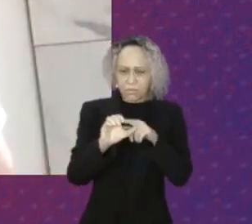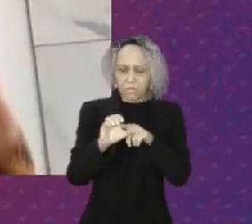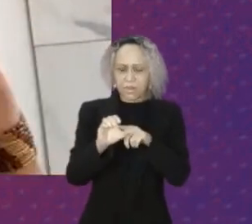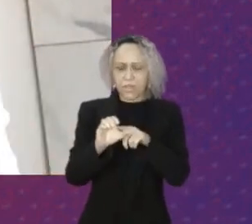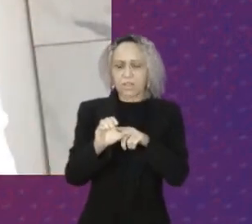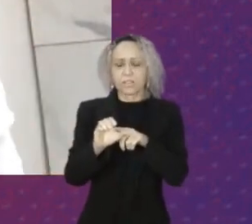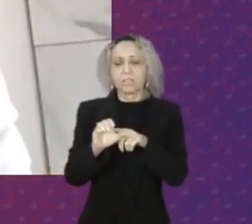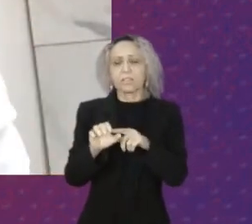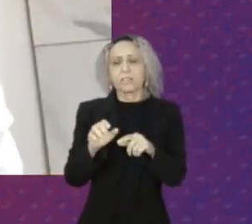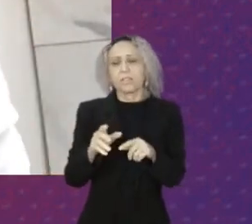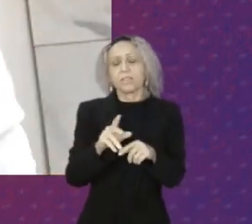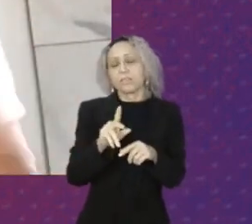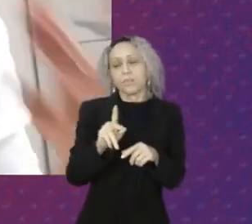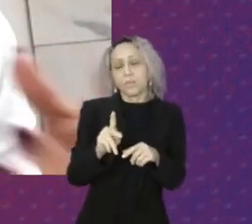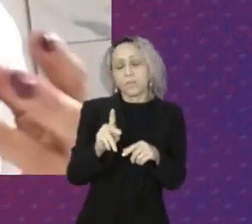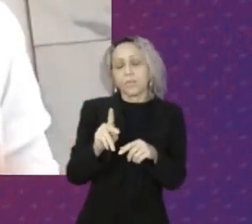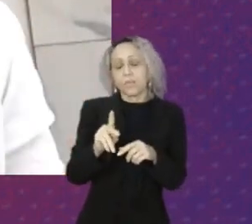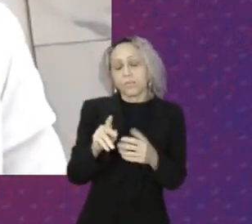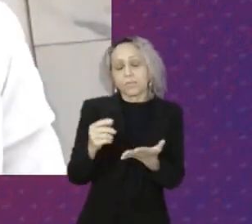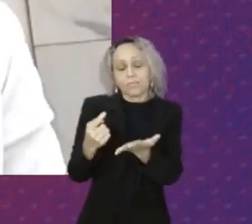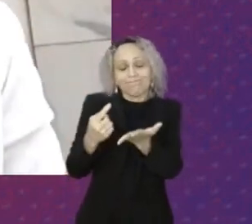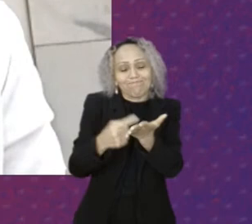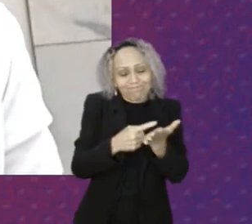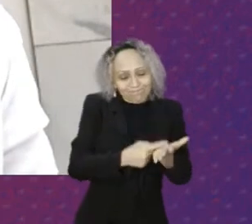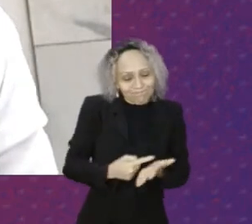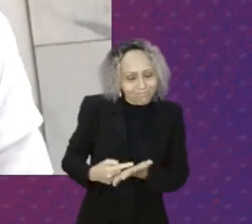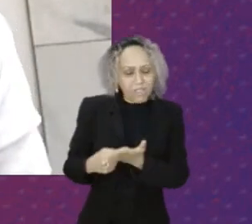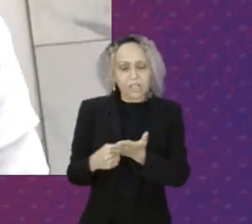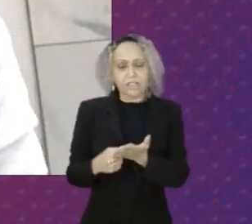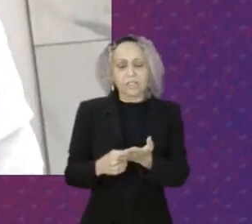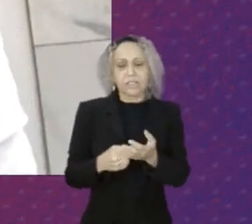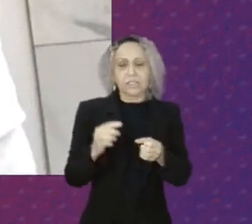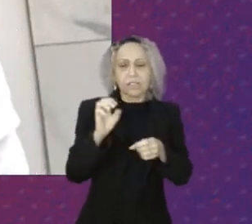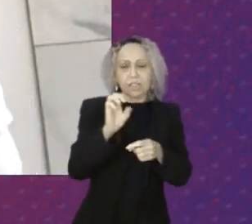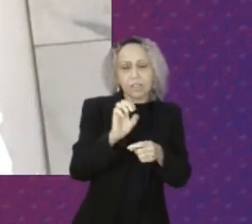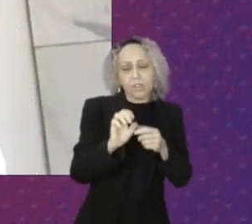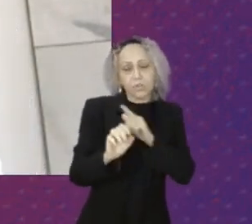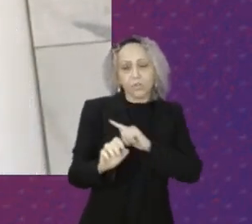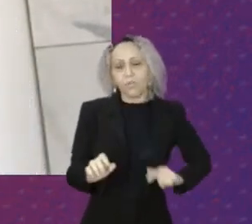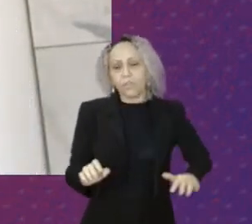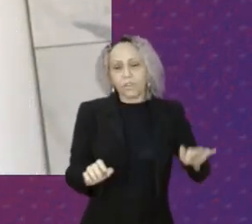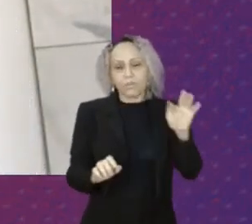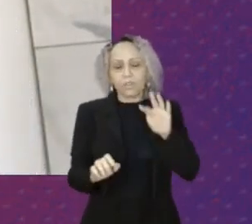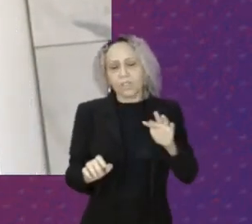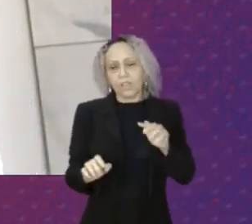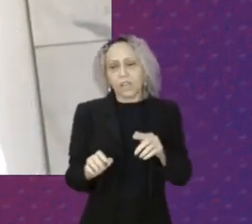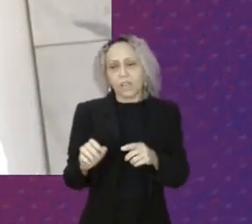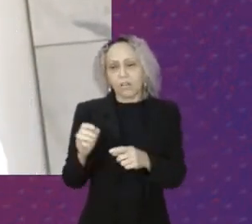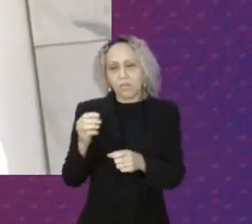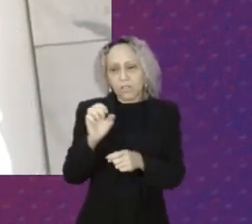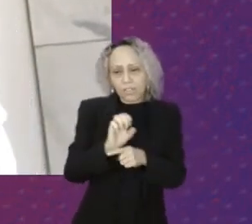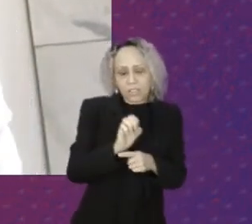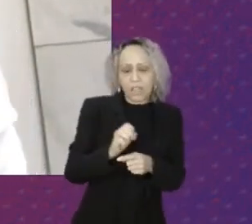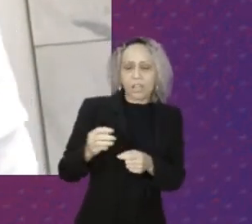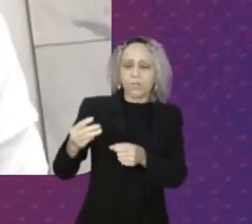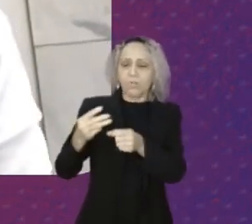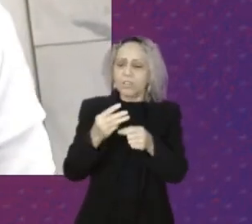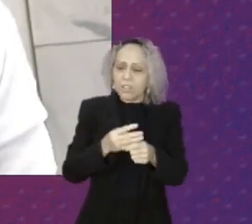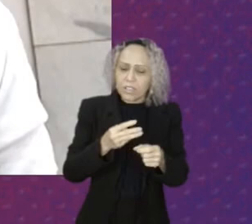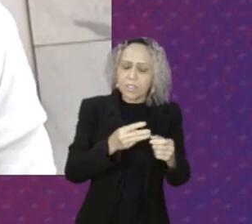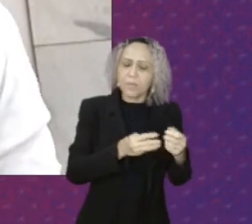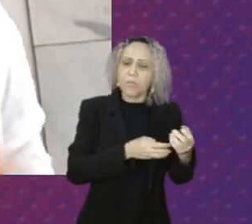com estados, com municípios, com metas para a redução de todos esses índices de